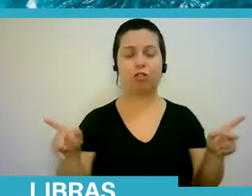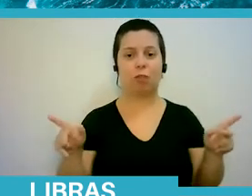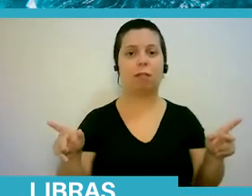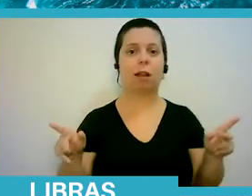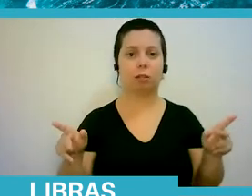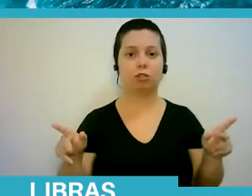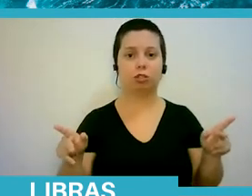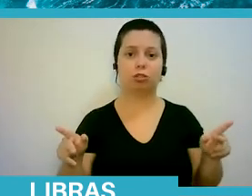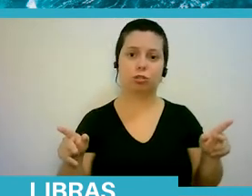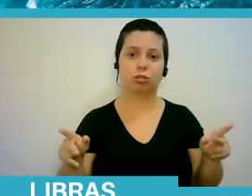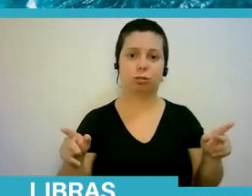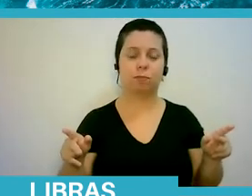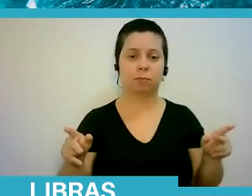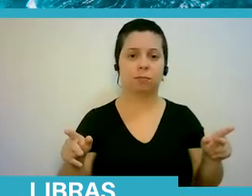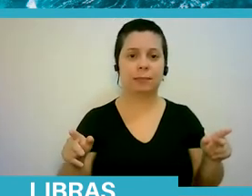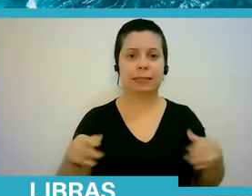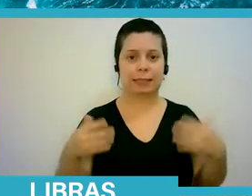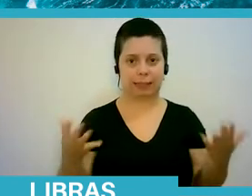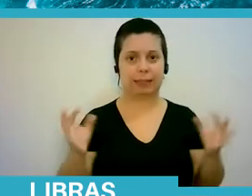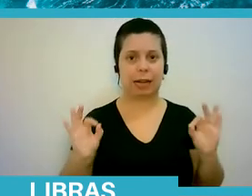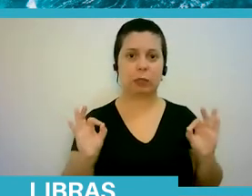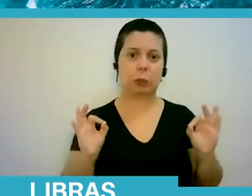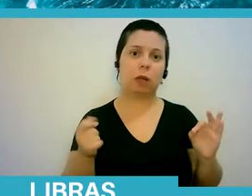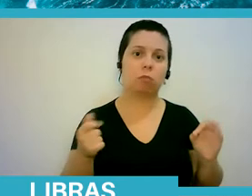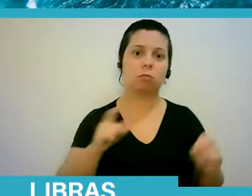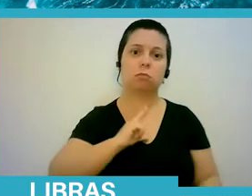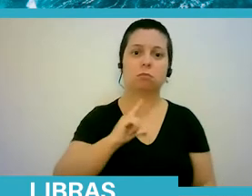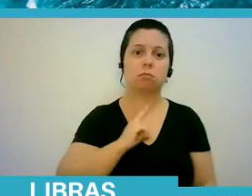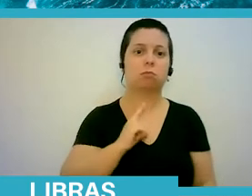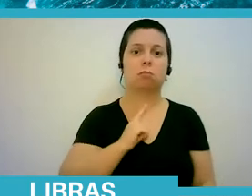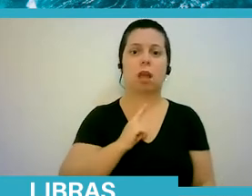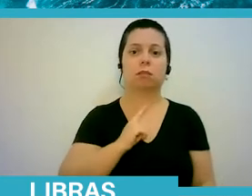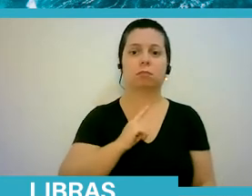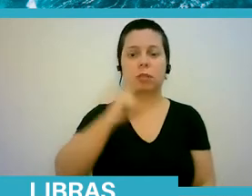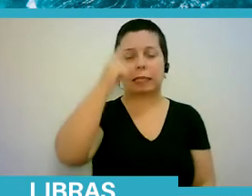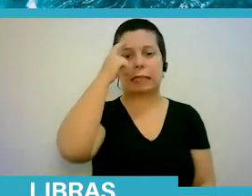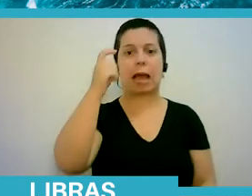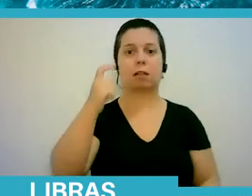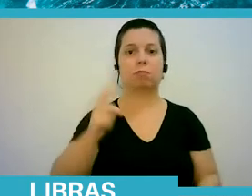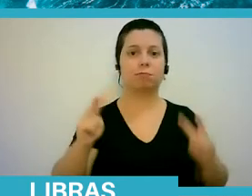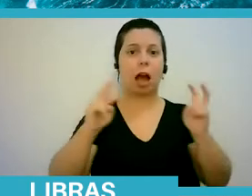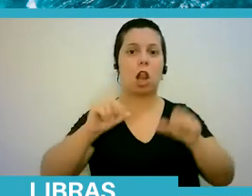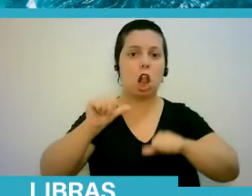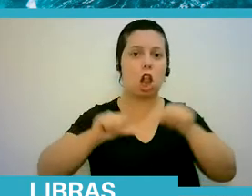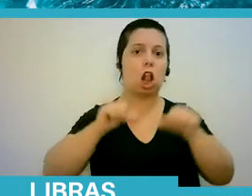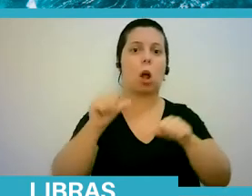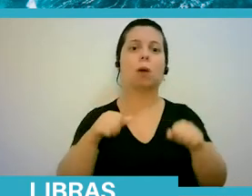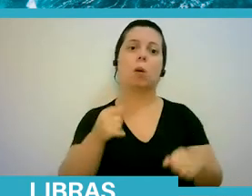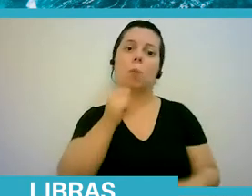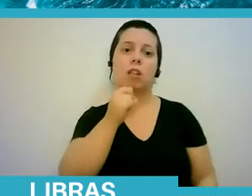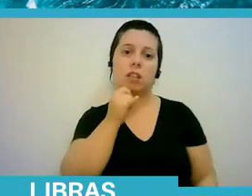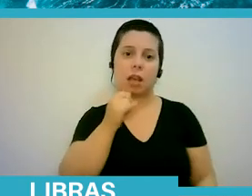pouco mais abrangente, né, gerando esse conceito de criação de valor. E alguma das startups aqui, por exemplo, investida